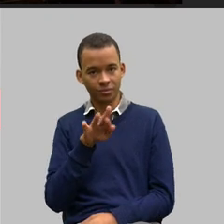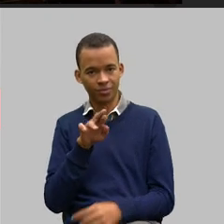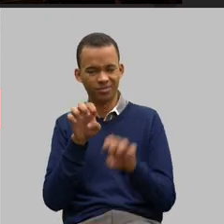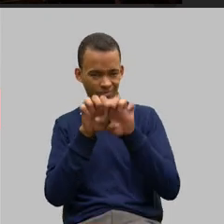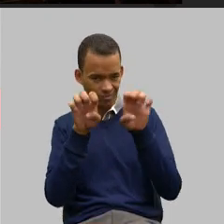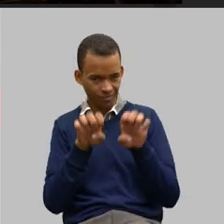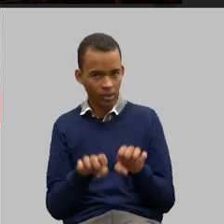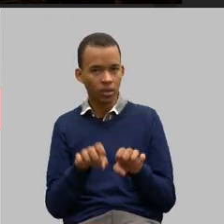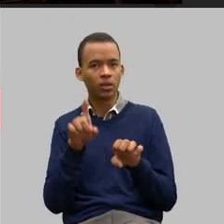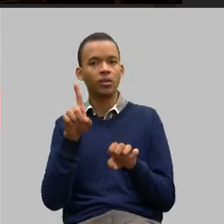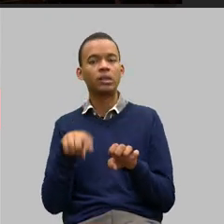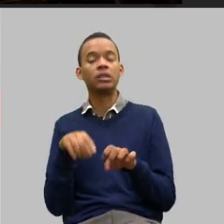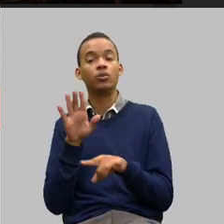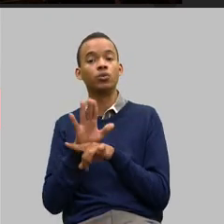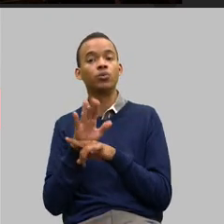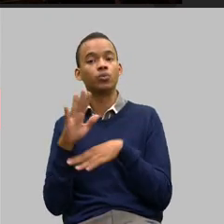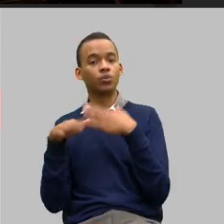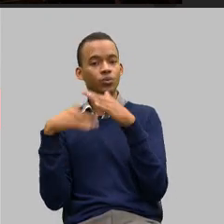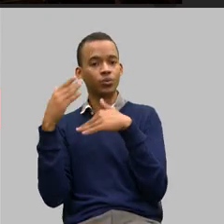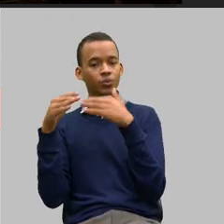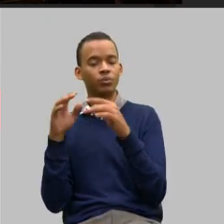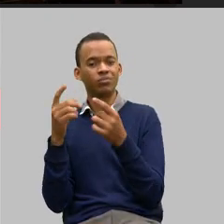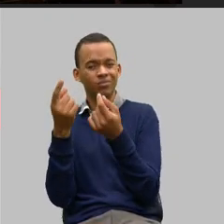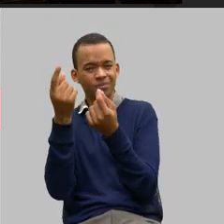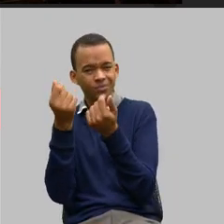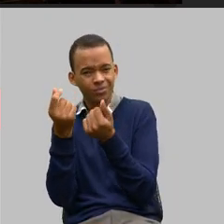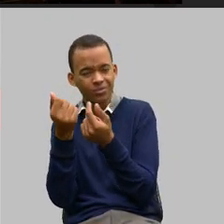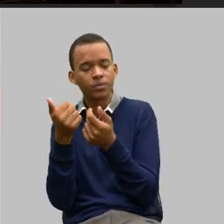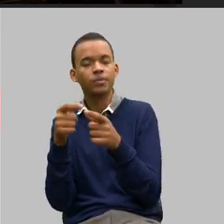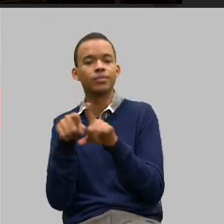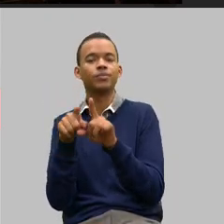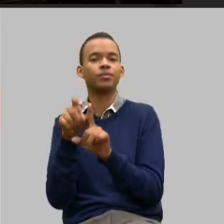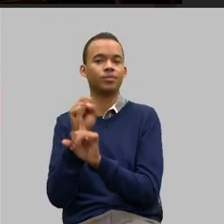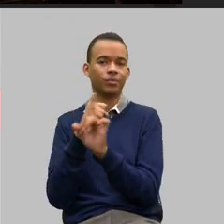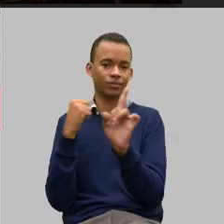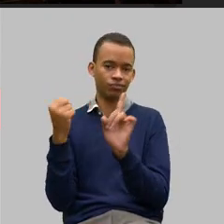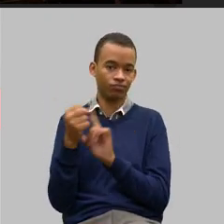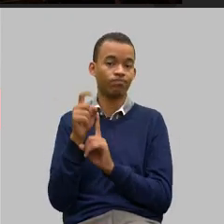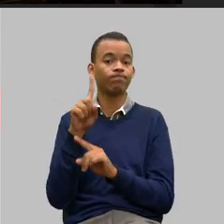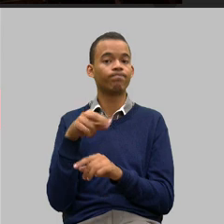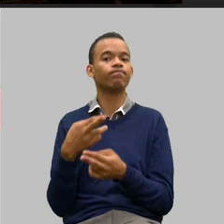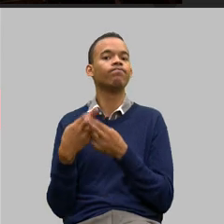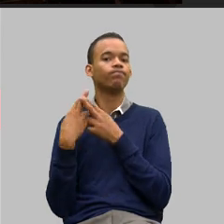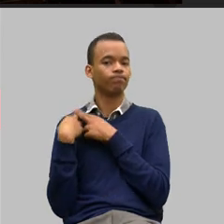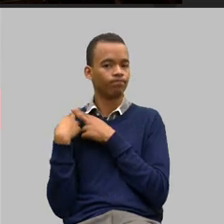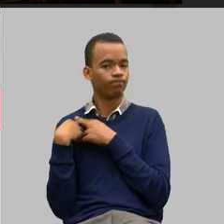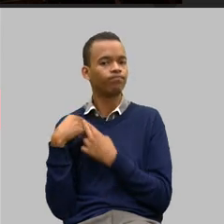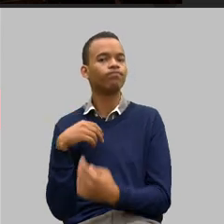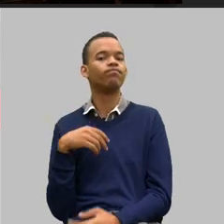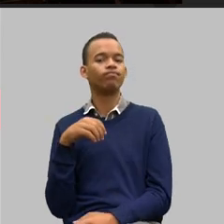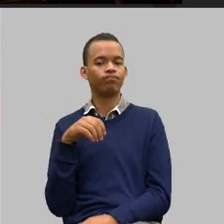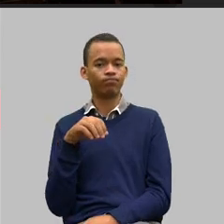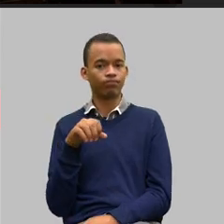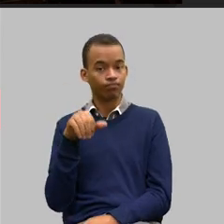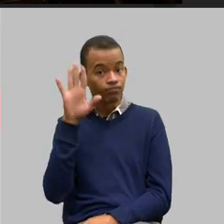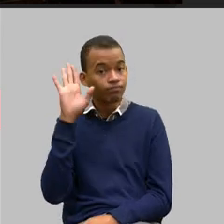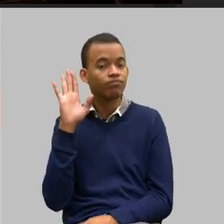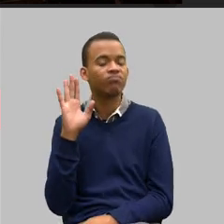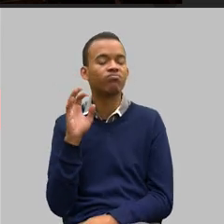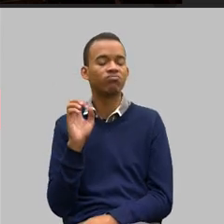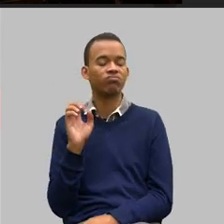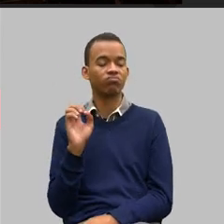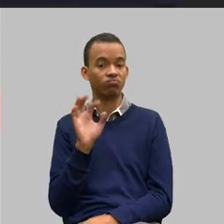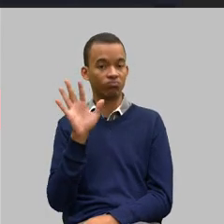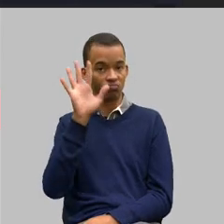trazer mais desenvolvimento econômico e social né então acho que esse é o tamanho da nossa responsabilidade eh e do desafio dessa